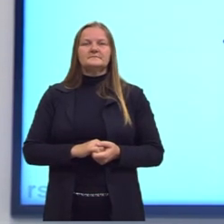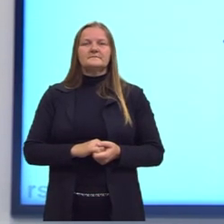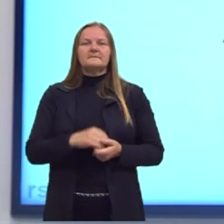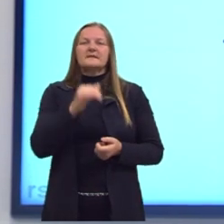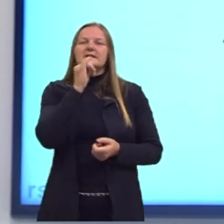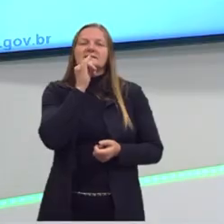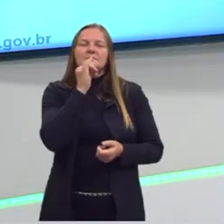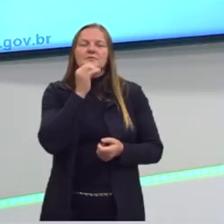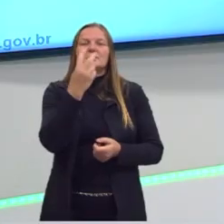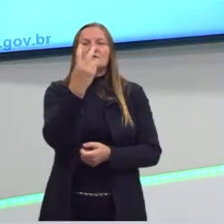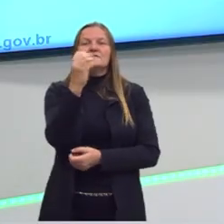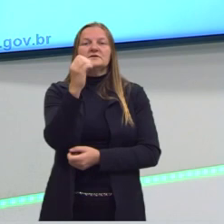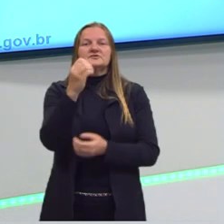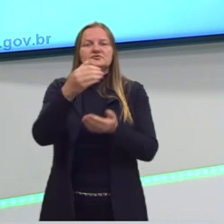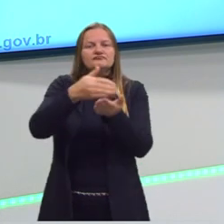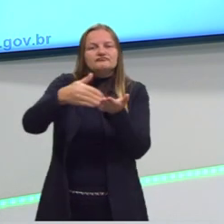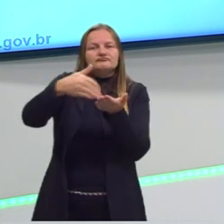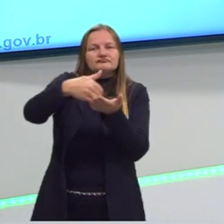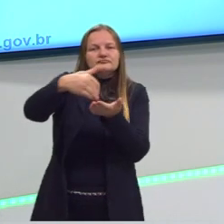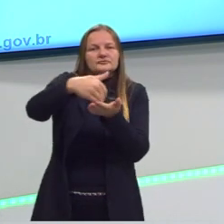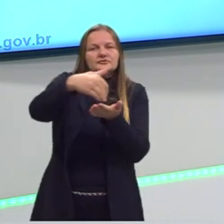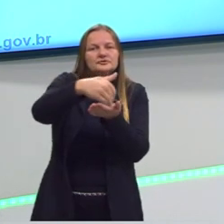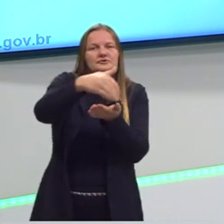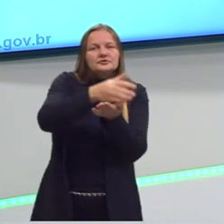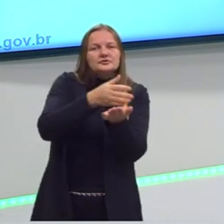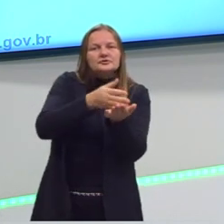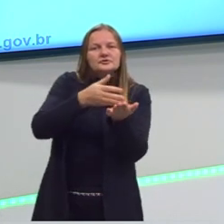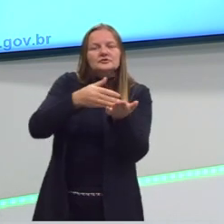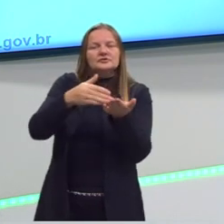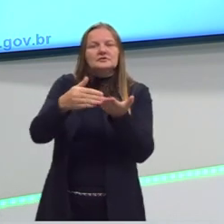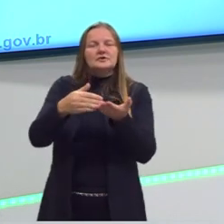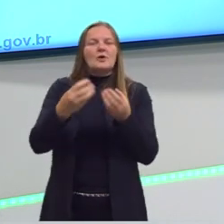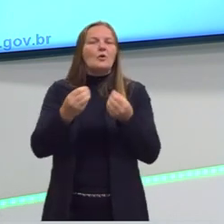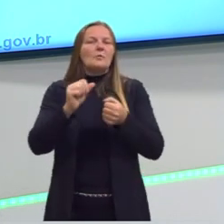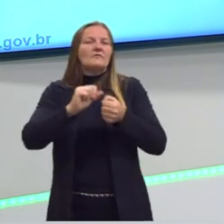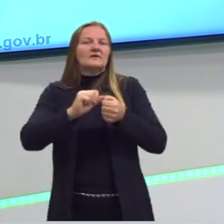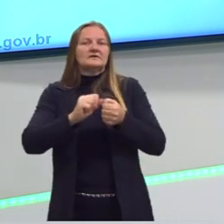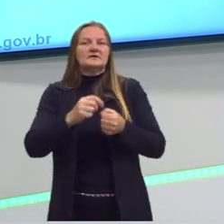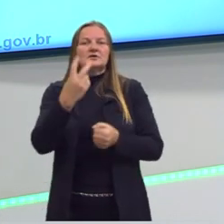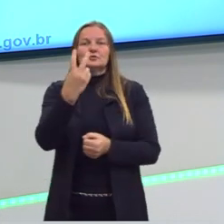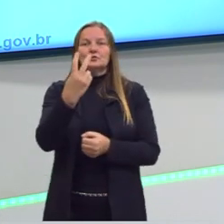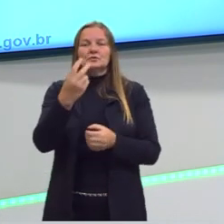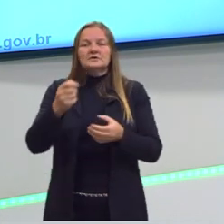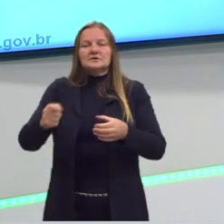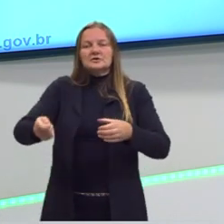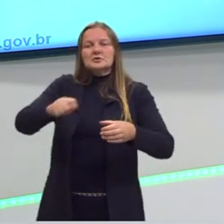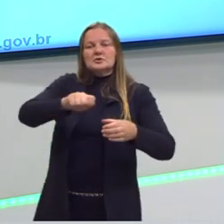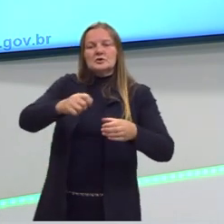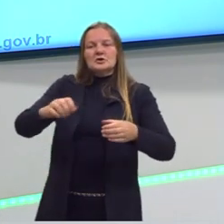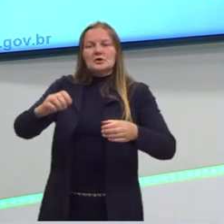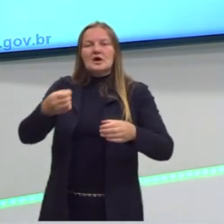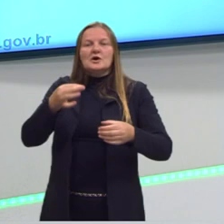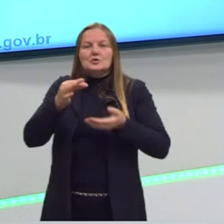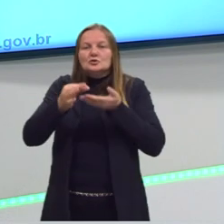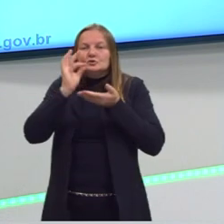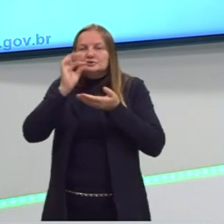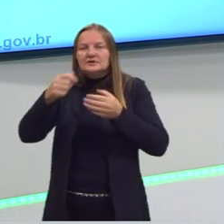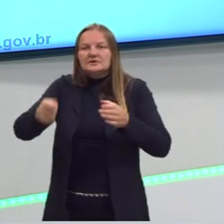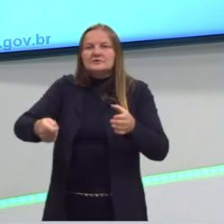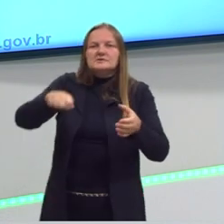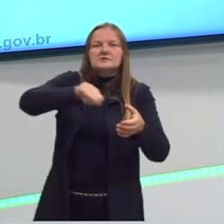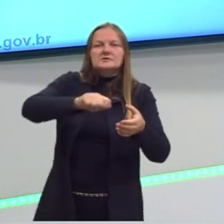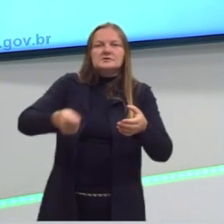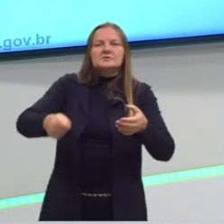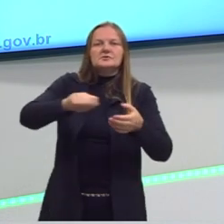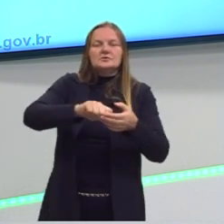20 fatias eu quero fazer um bolo de 40 fatias Como que eu faço seu uso duas xícaras de farinha para fazer o meu bolo e eu quero